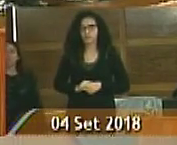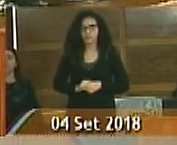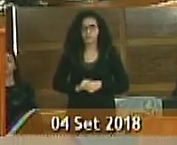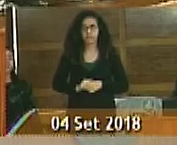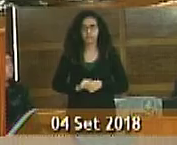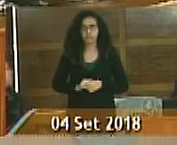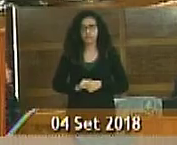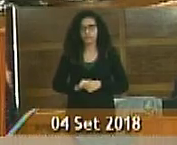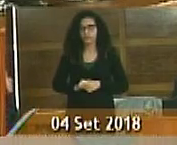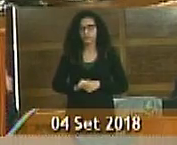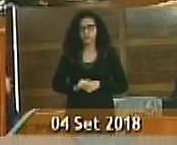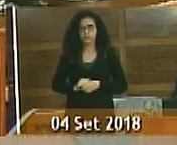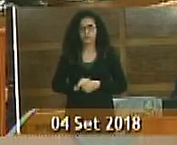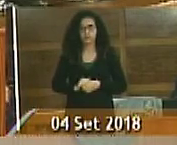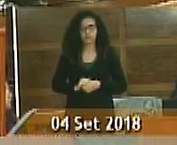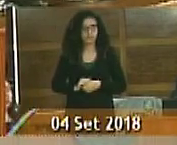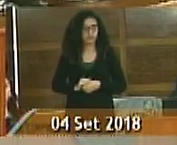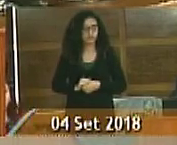Mambucaba.